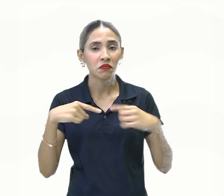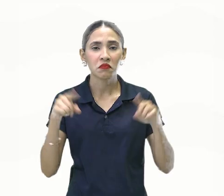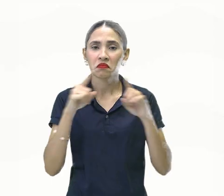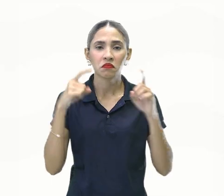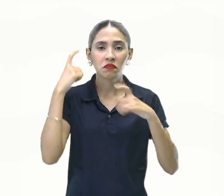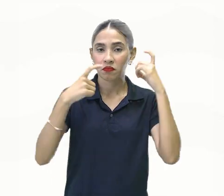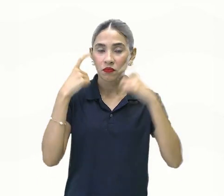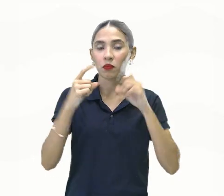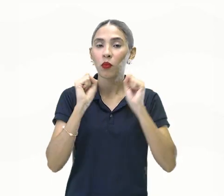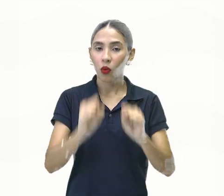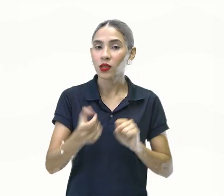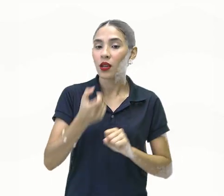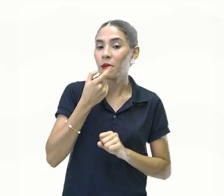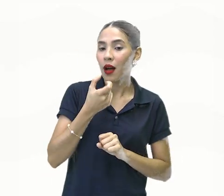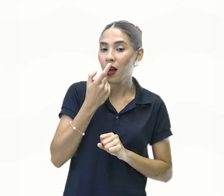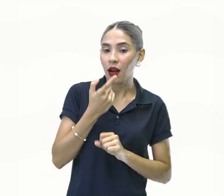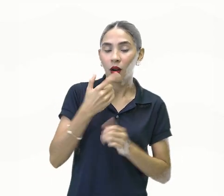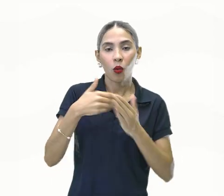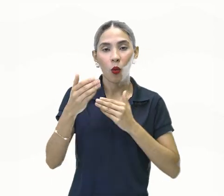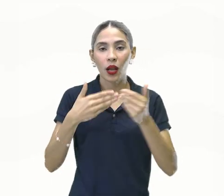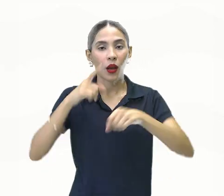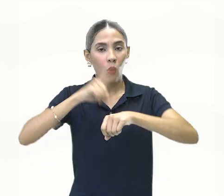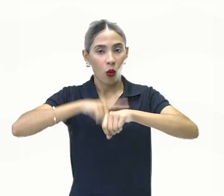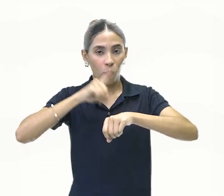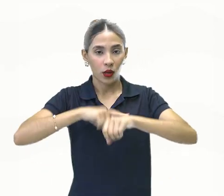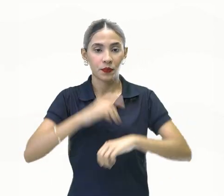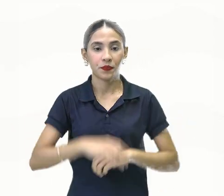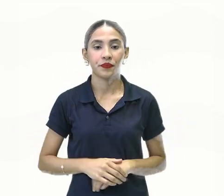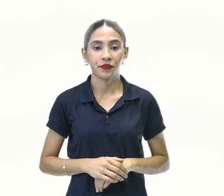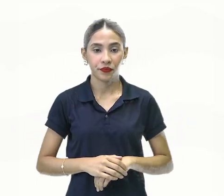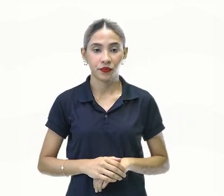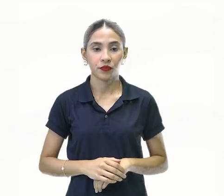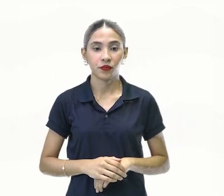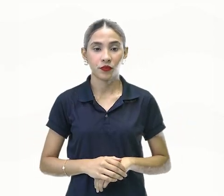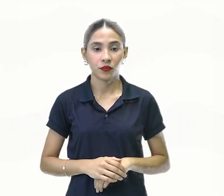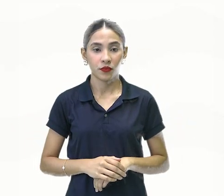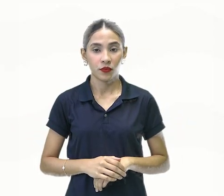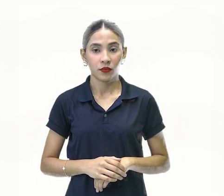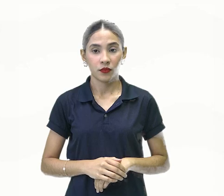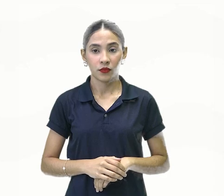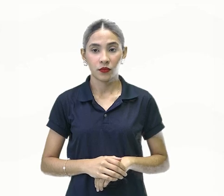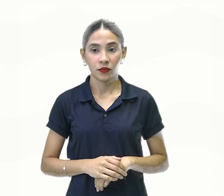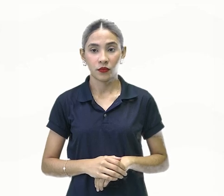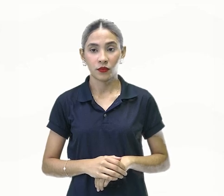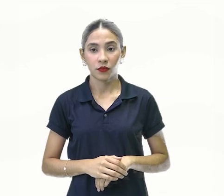tomar a qualquer momento. Isso é uma forma de administrar esse tipo de produto.